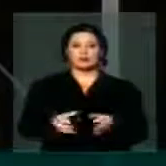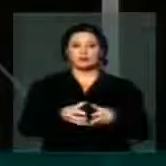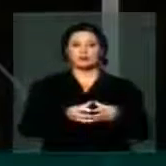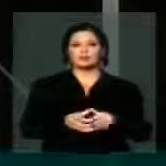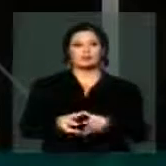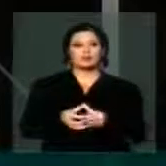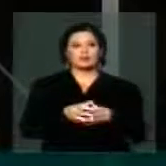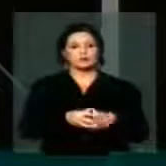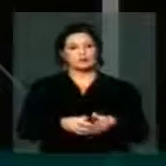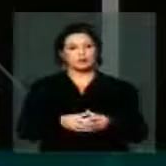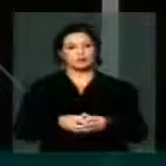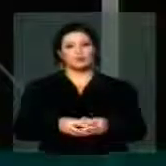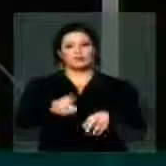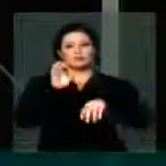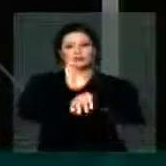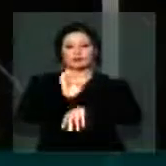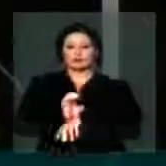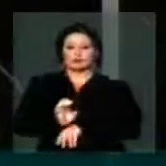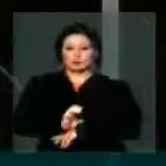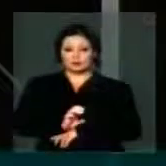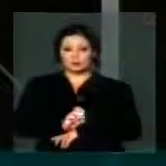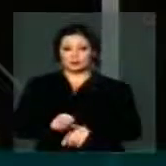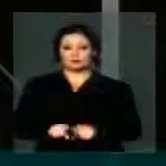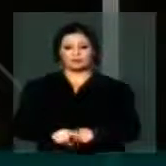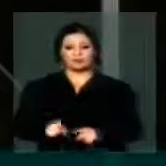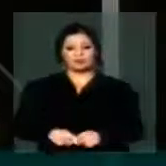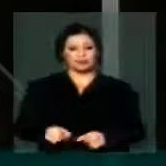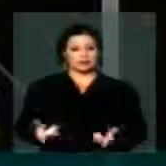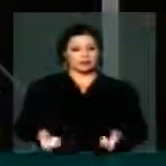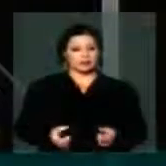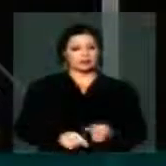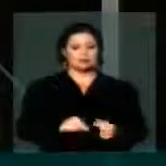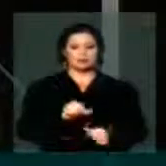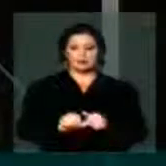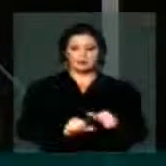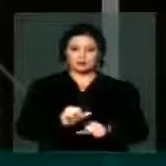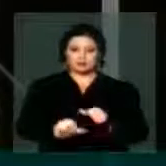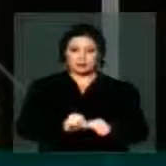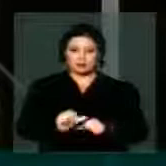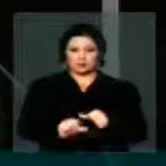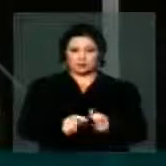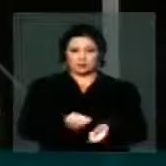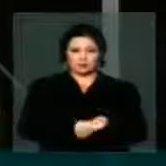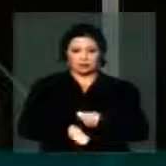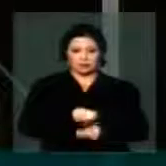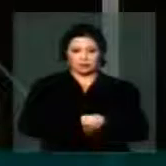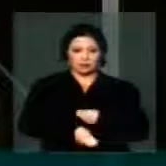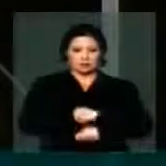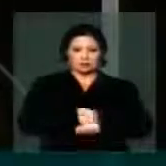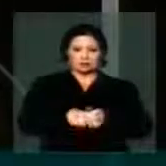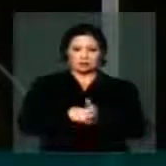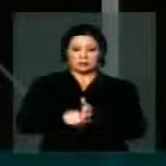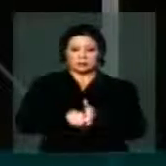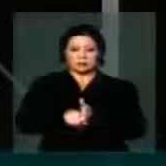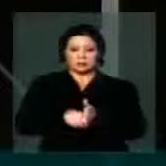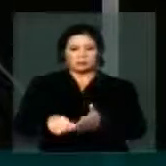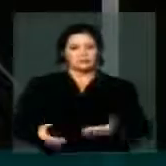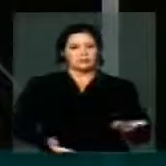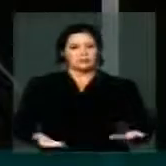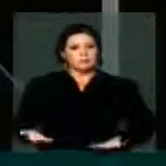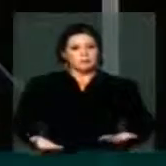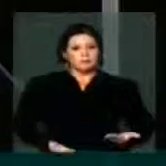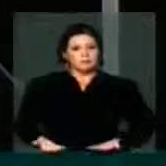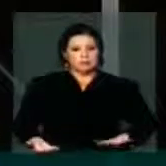interage com as demandas advindas dos estados e é inevitáveis mudanças na forma de comércio e de prestação de